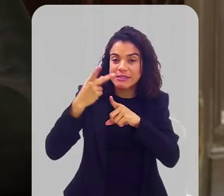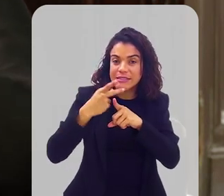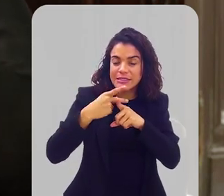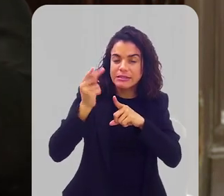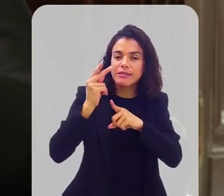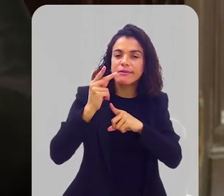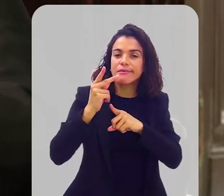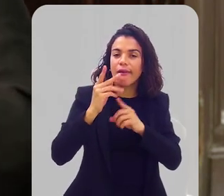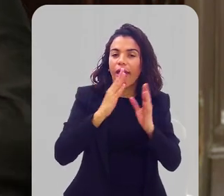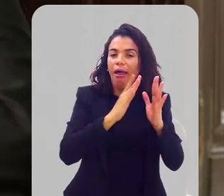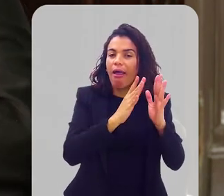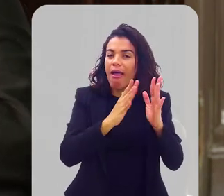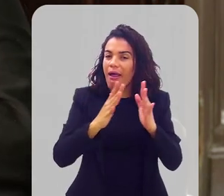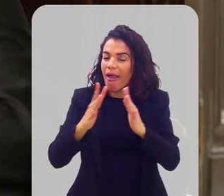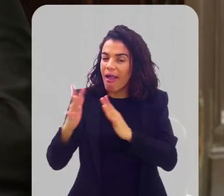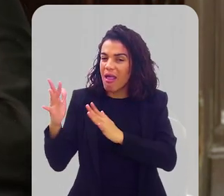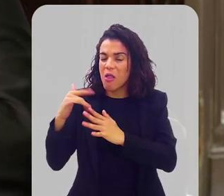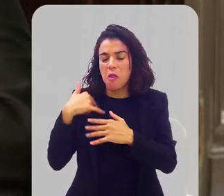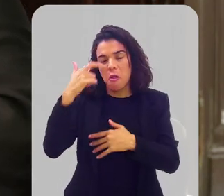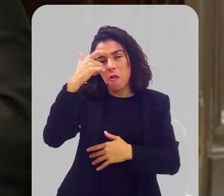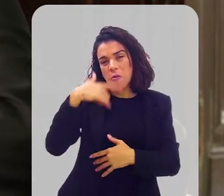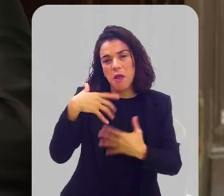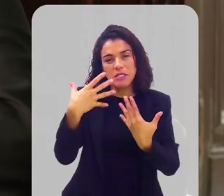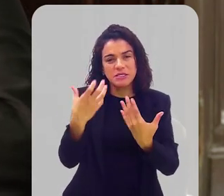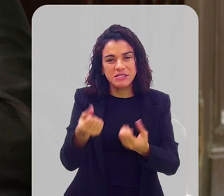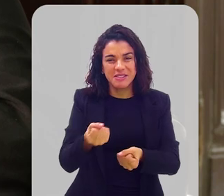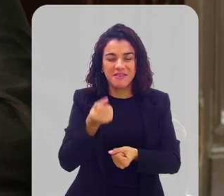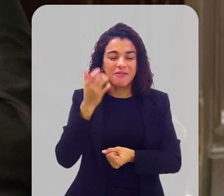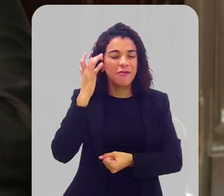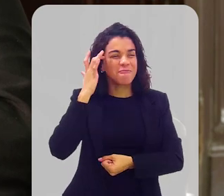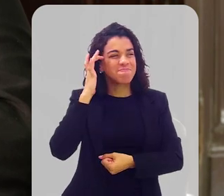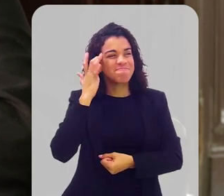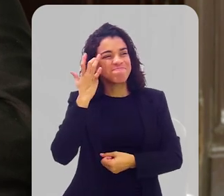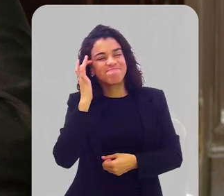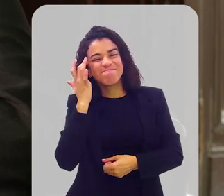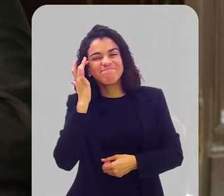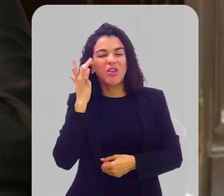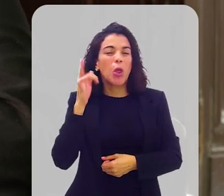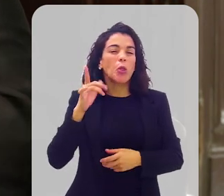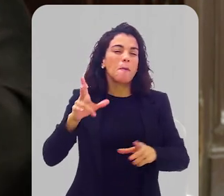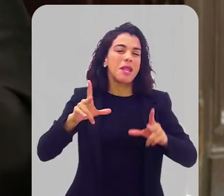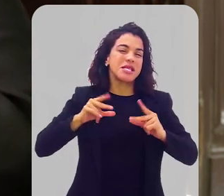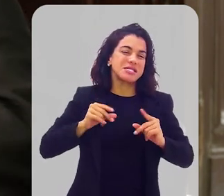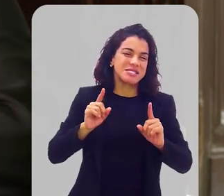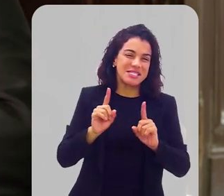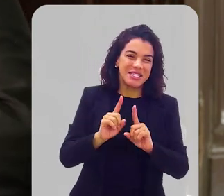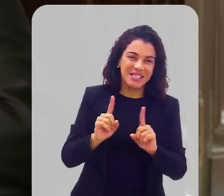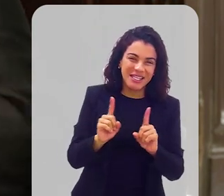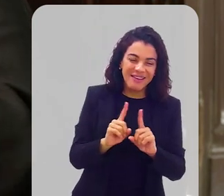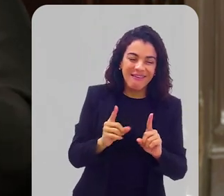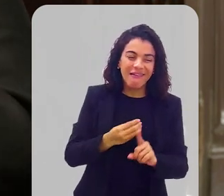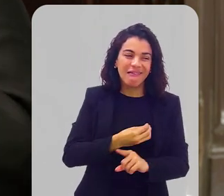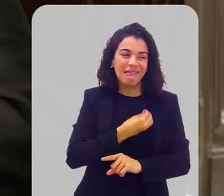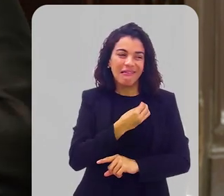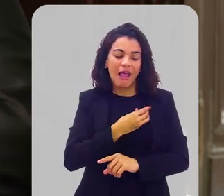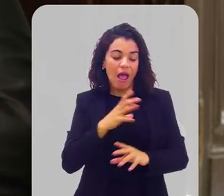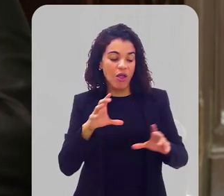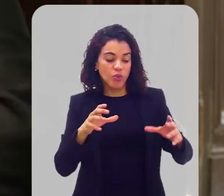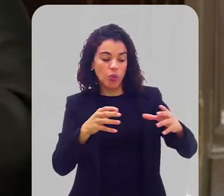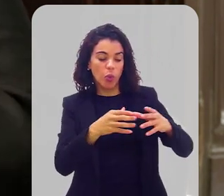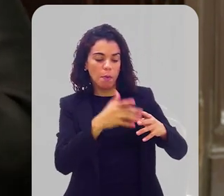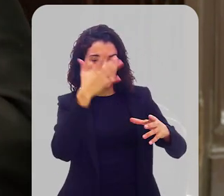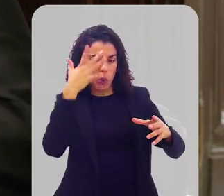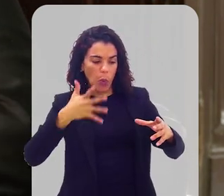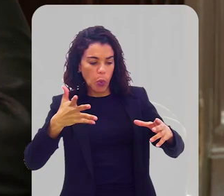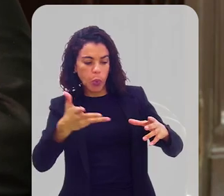vencendo a cada dia, sabe? Eu não aceitava, eu achava que eu não era merecedora de estar ali entre